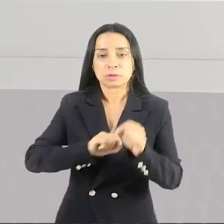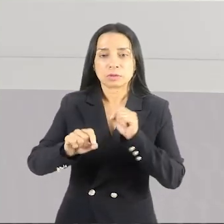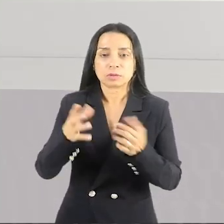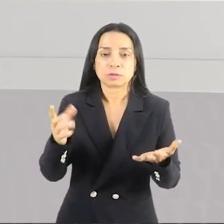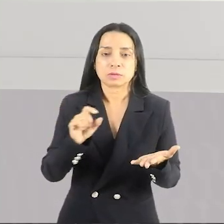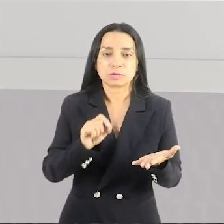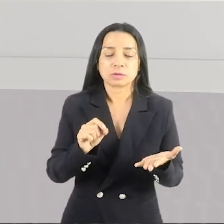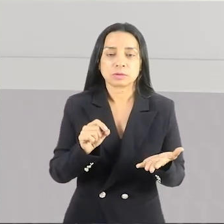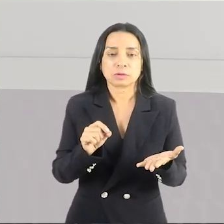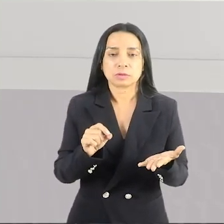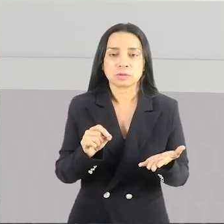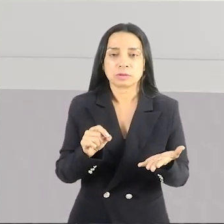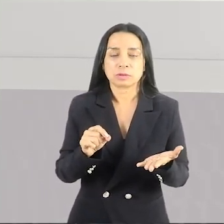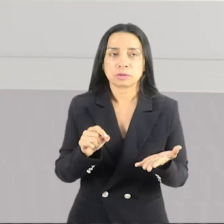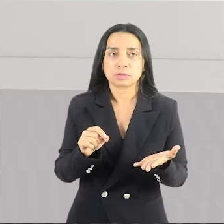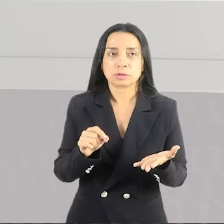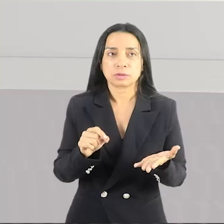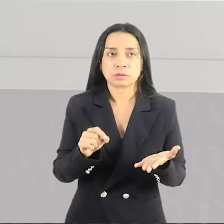desses 60 dias,